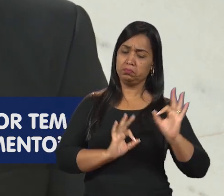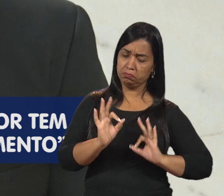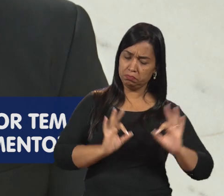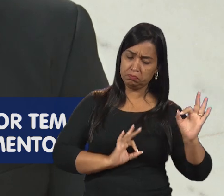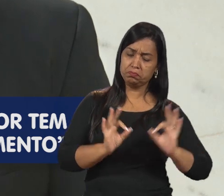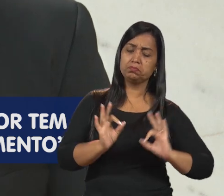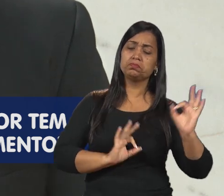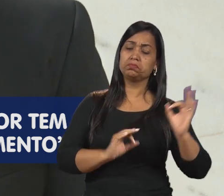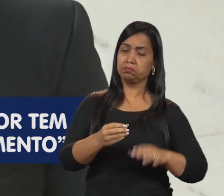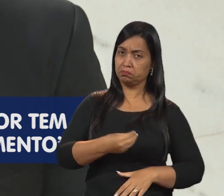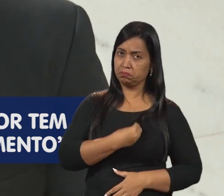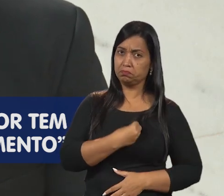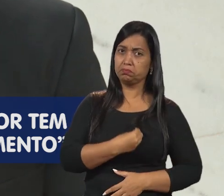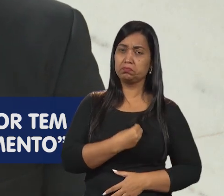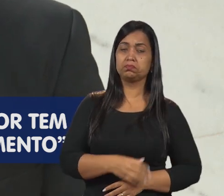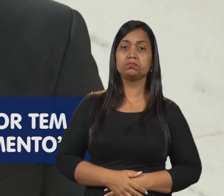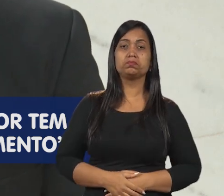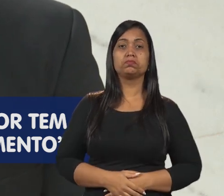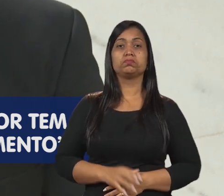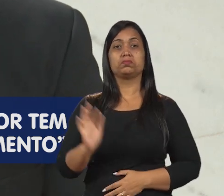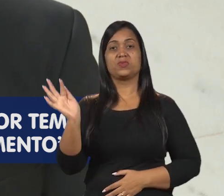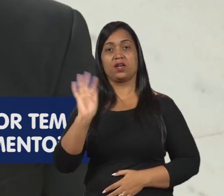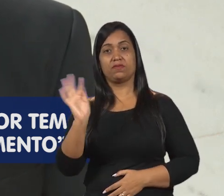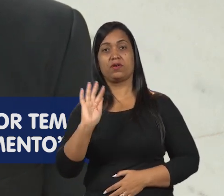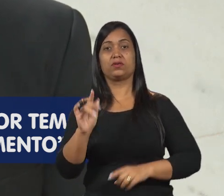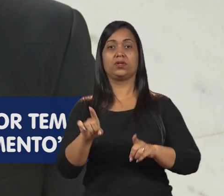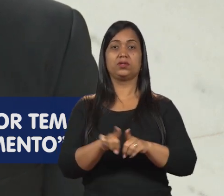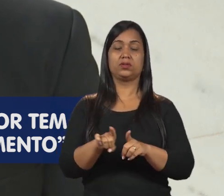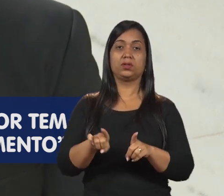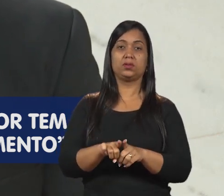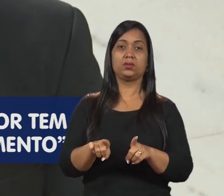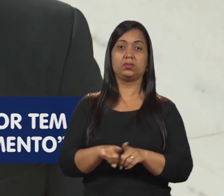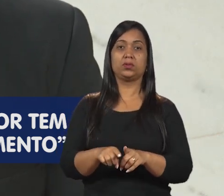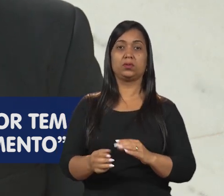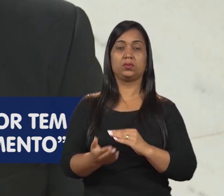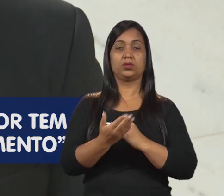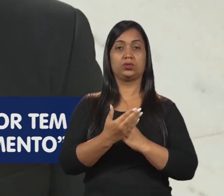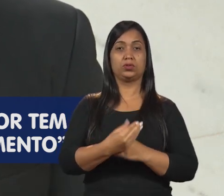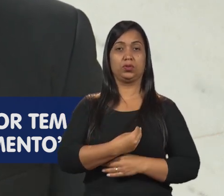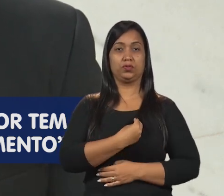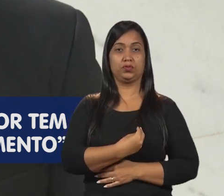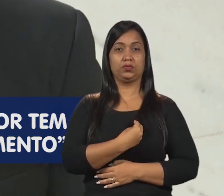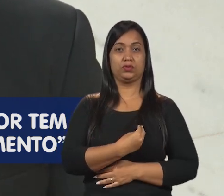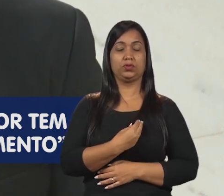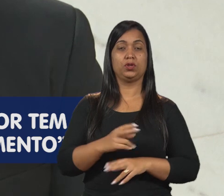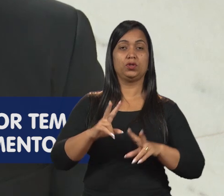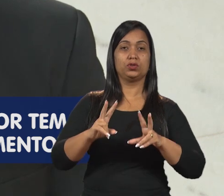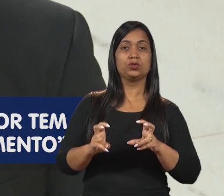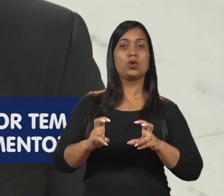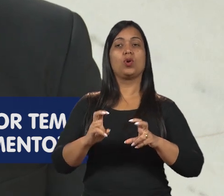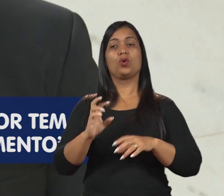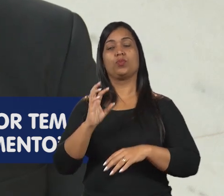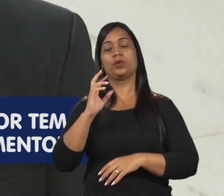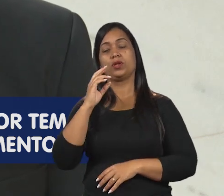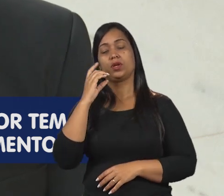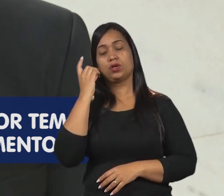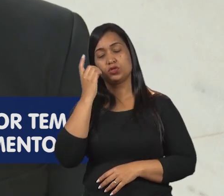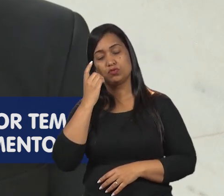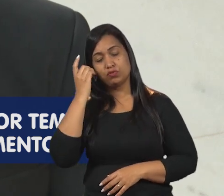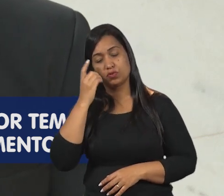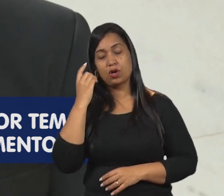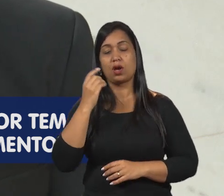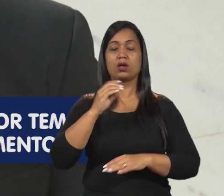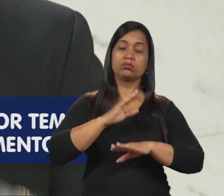aqui, né? Fora, acho que a faculdade me preparou muito na questão jurídica, da preparação dos projetos de